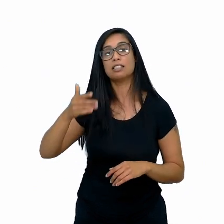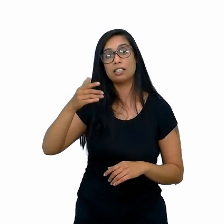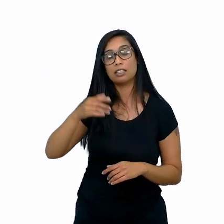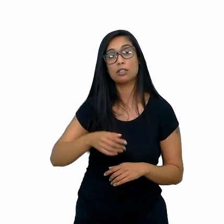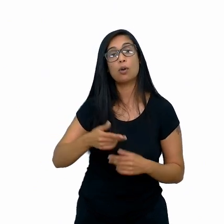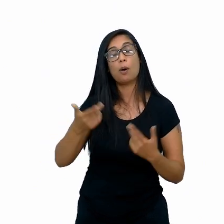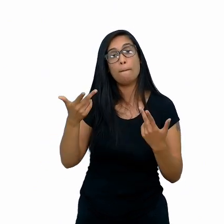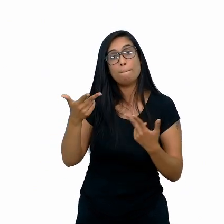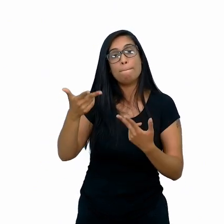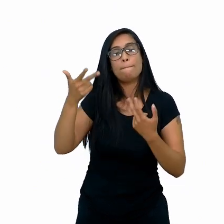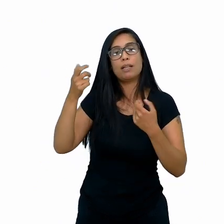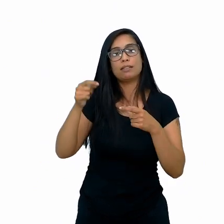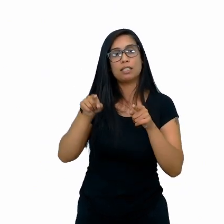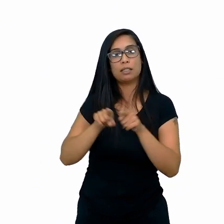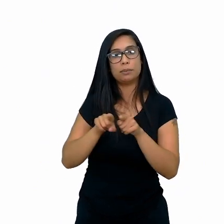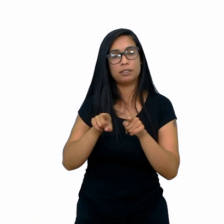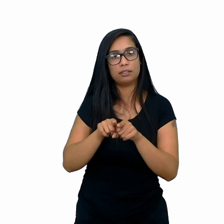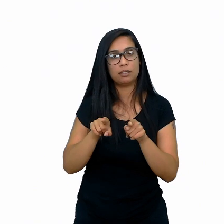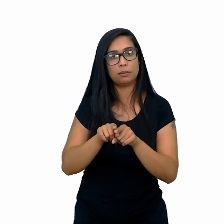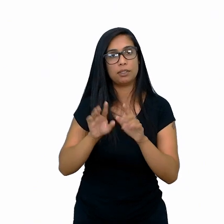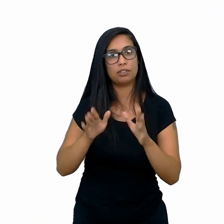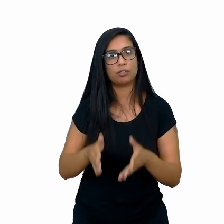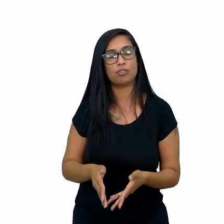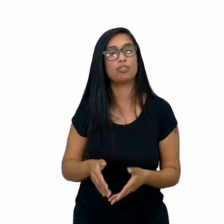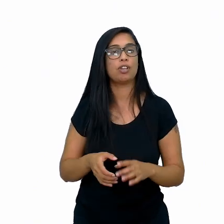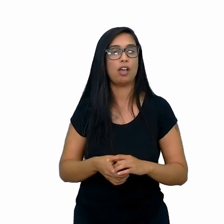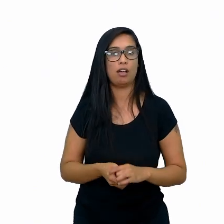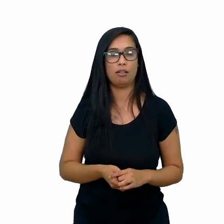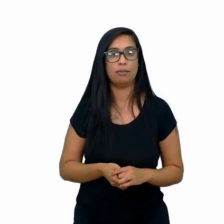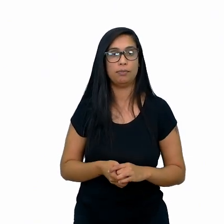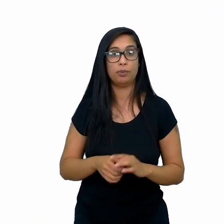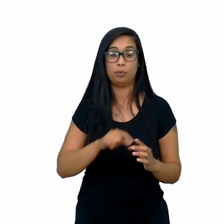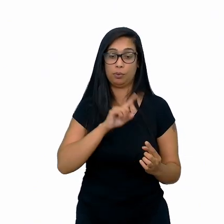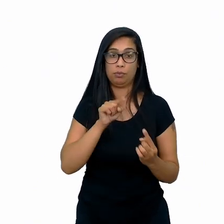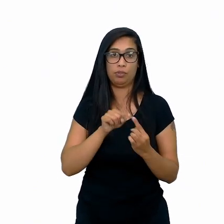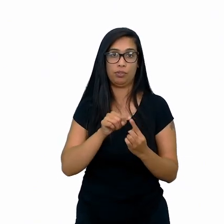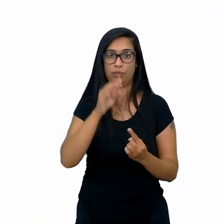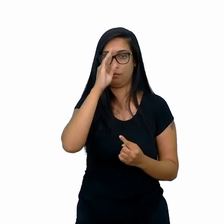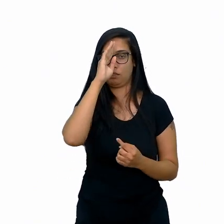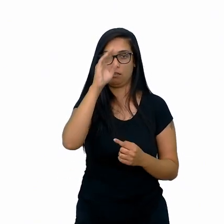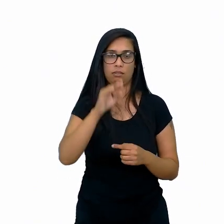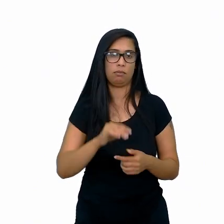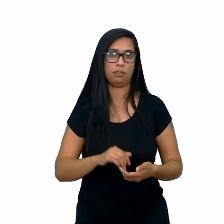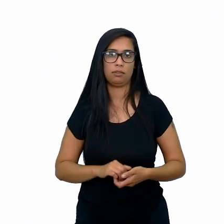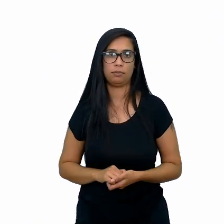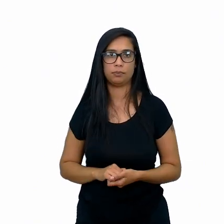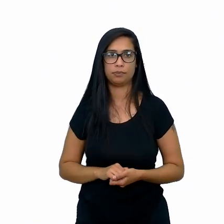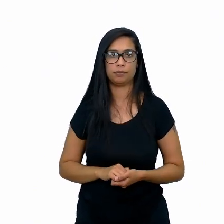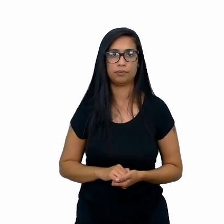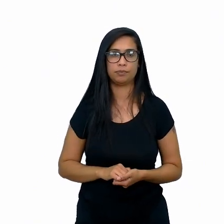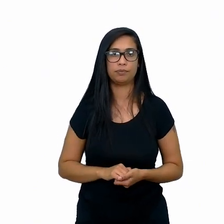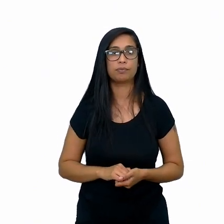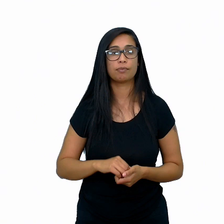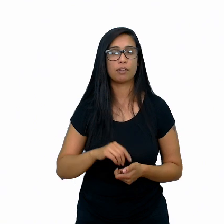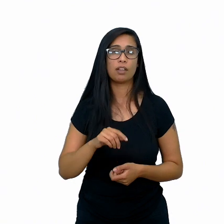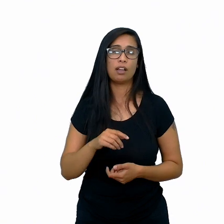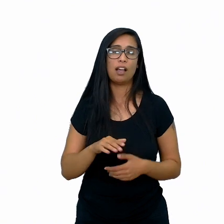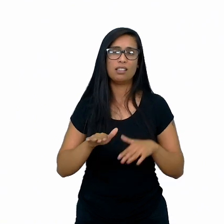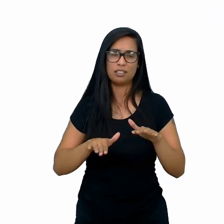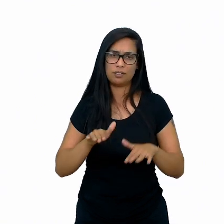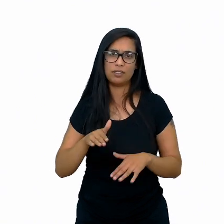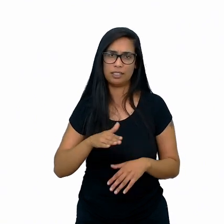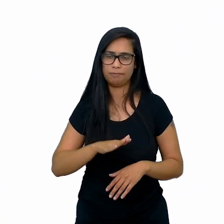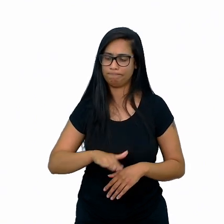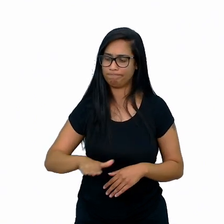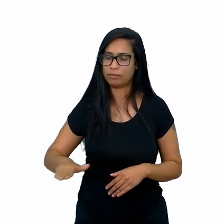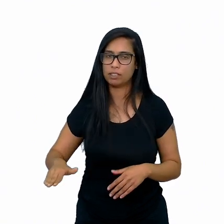exemplo, a informação selecionada realmente é interessante, de modo a ser uma curiosidade para estar